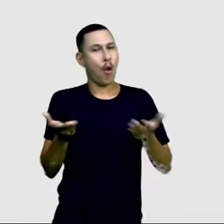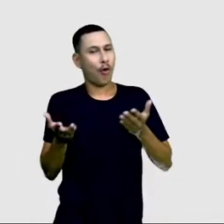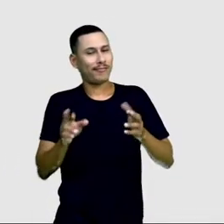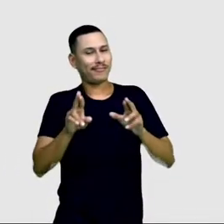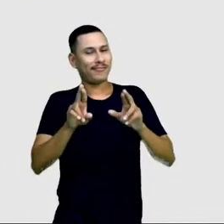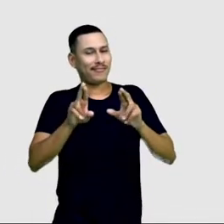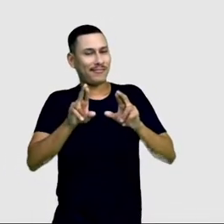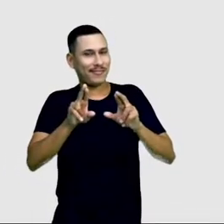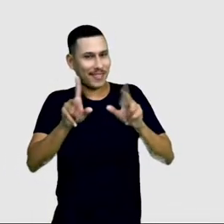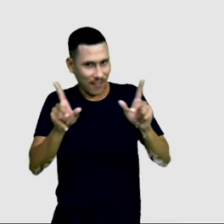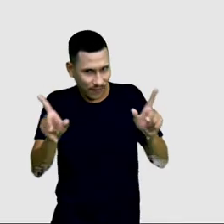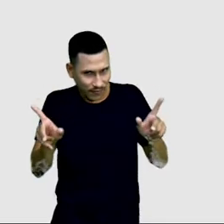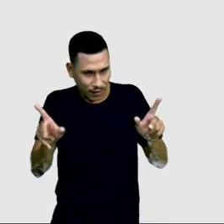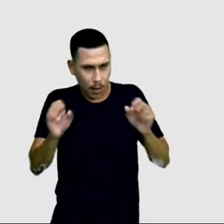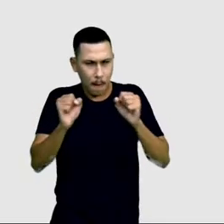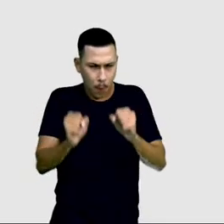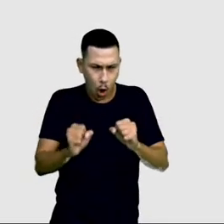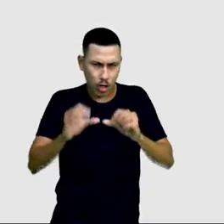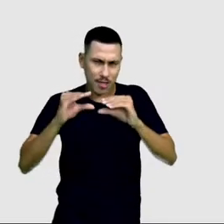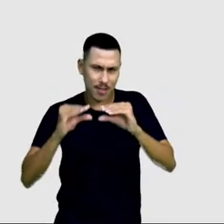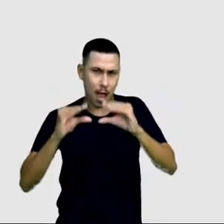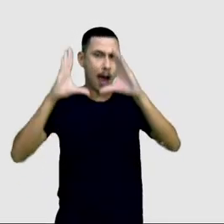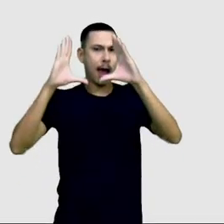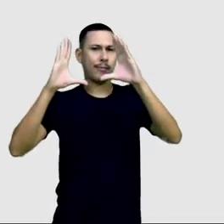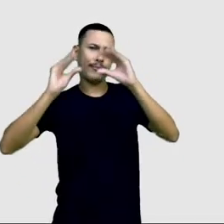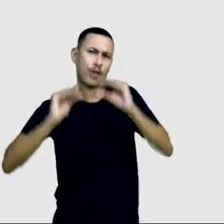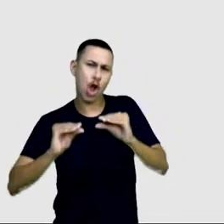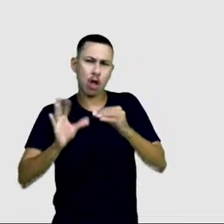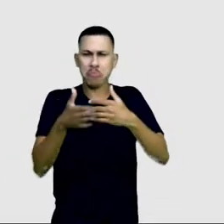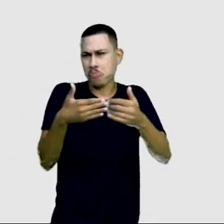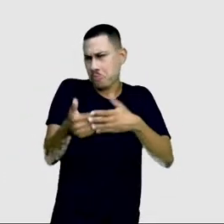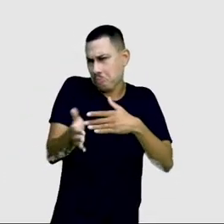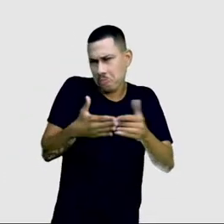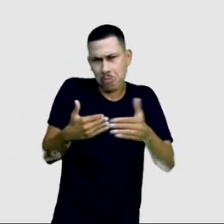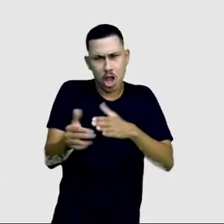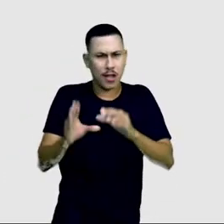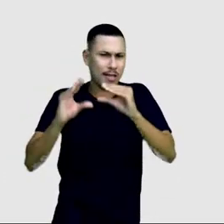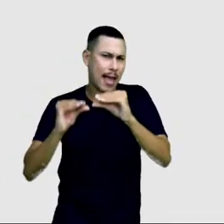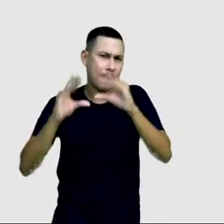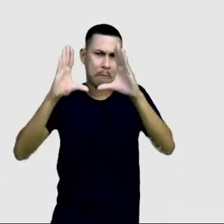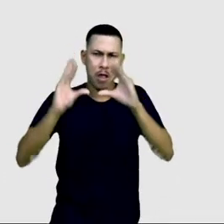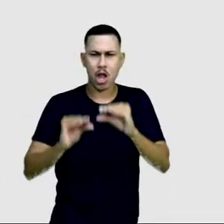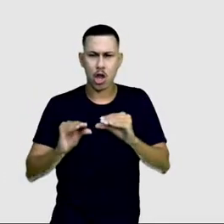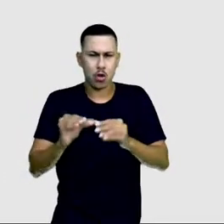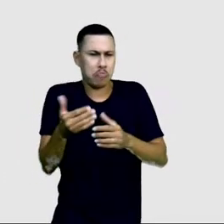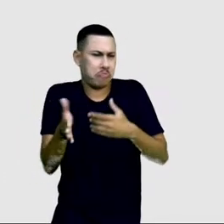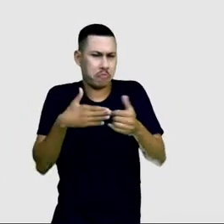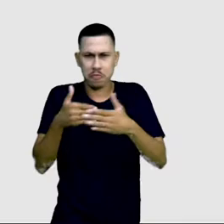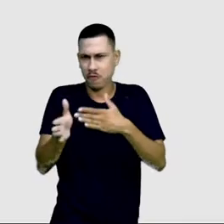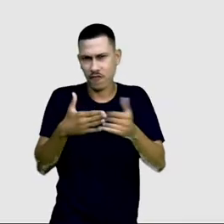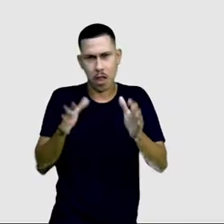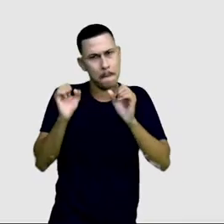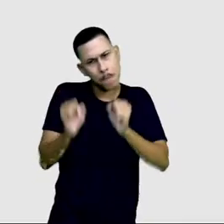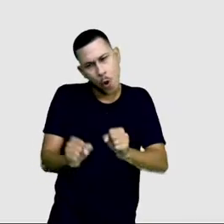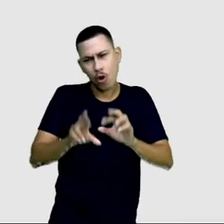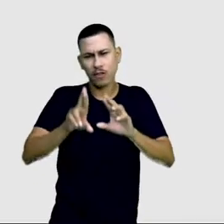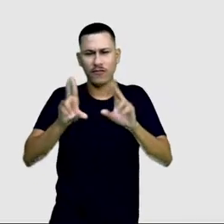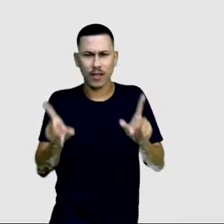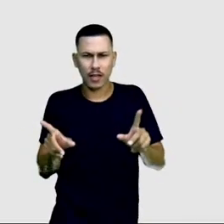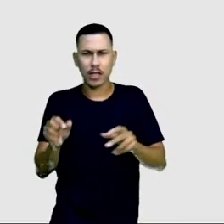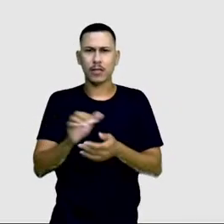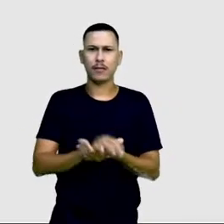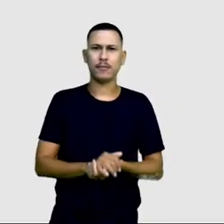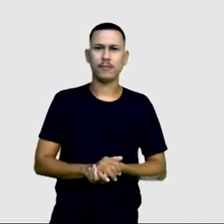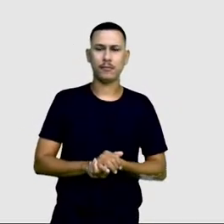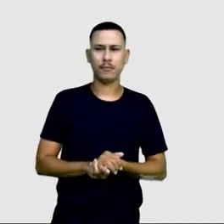circunferência a gente pode ter de vários tamanhos, né? Aqui eu estou representando uma circunferência maiorzinha aqui, na cor azul, tem uma